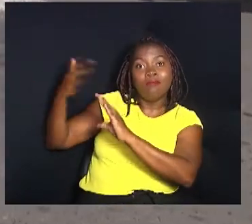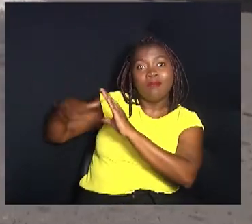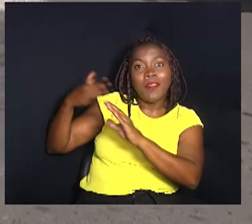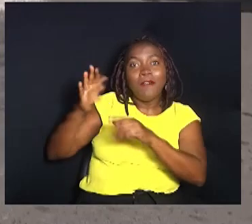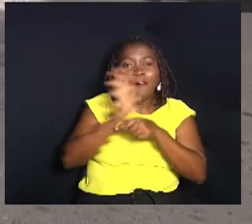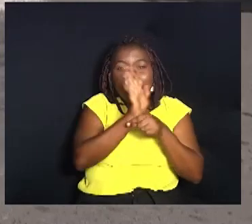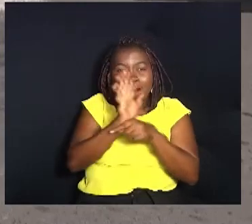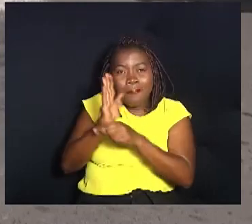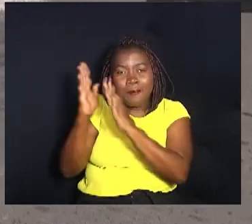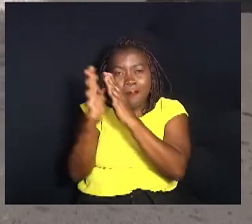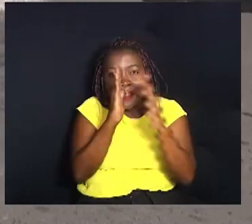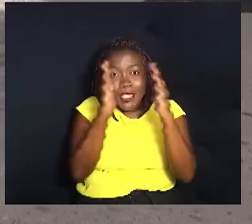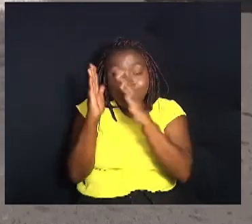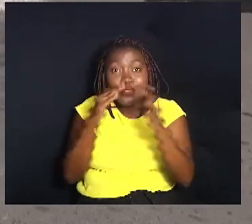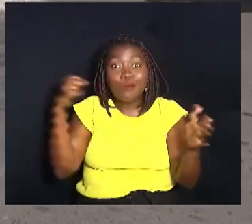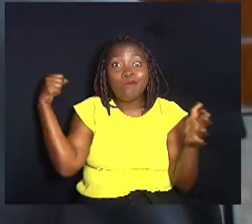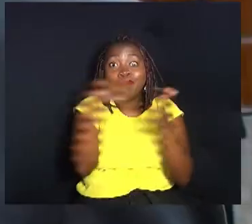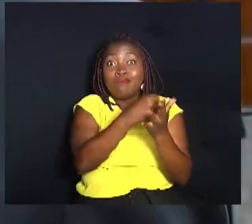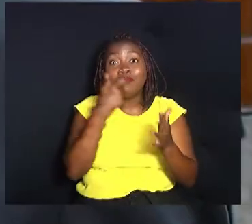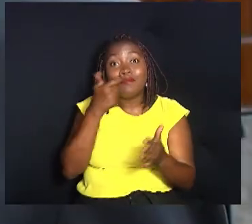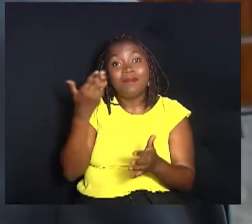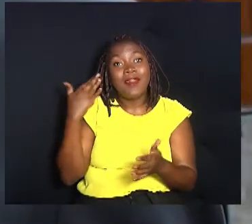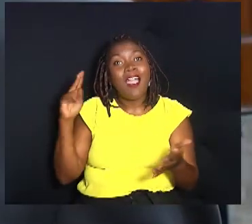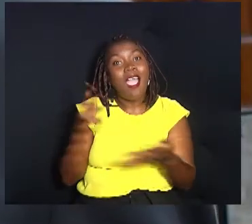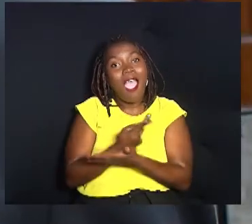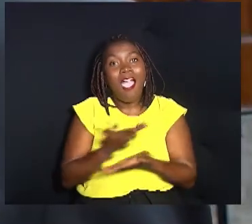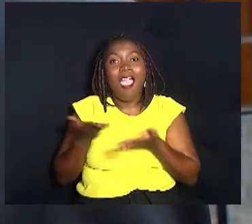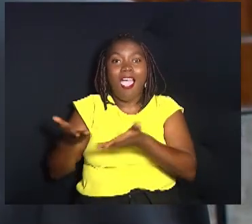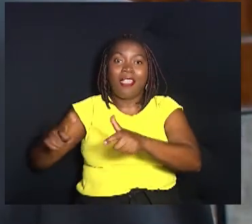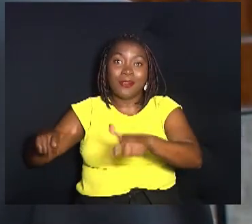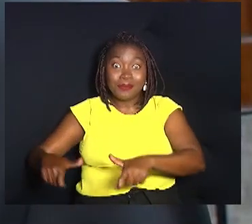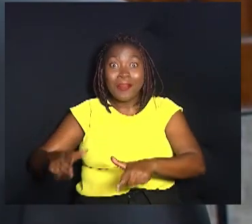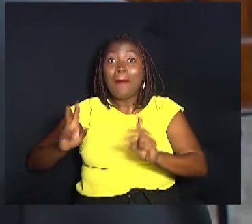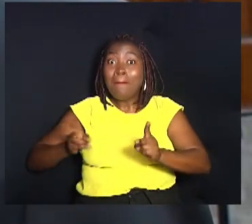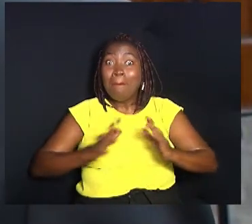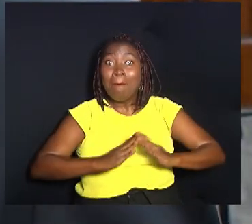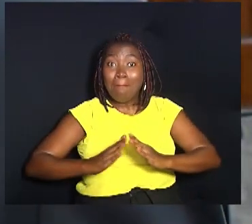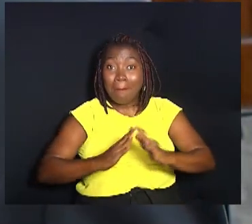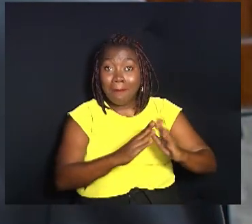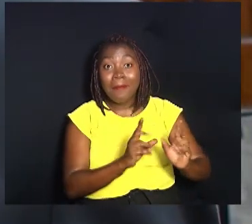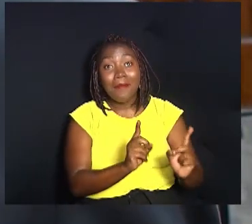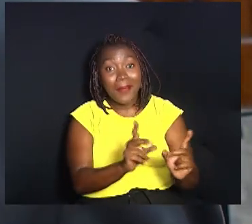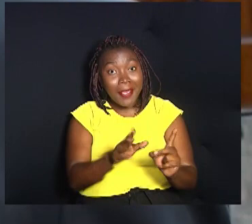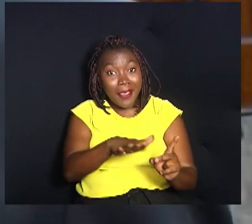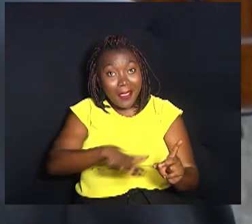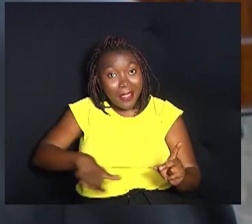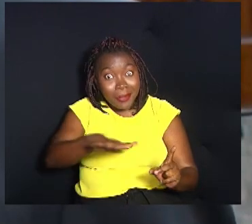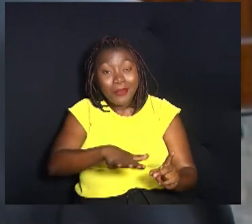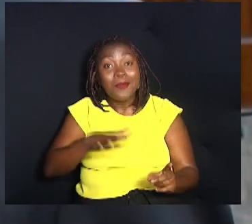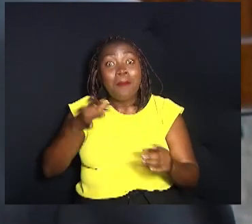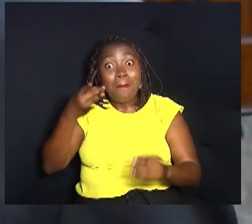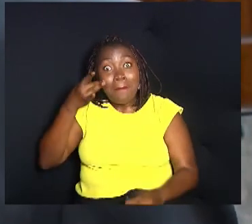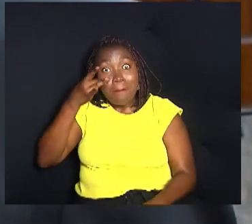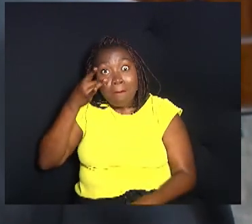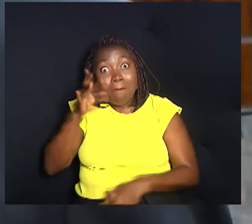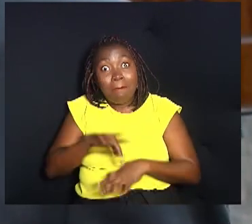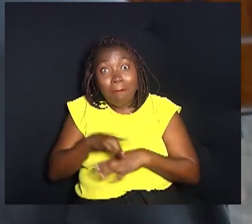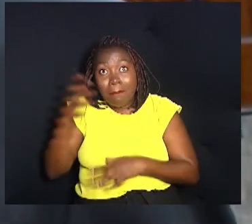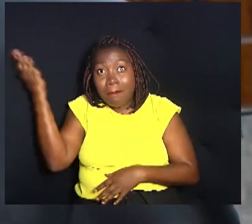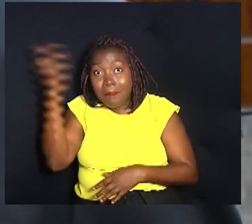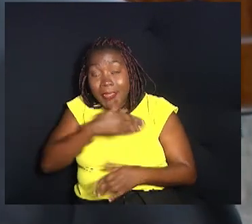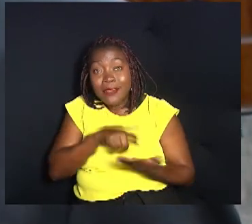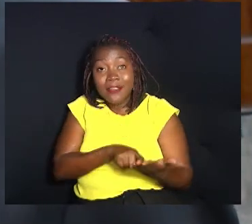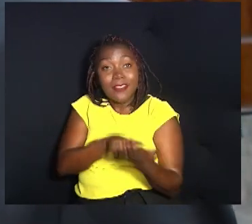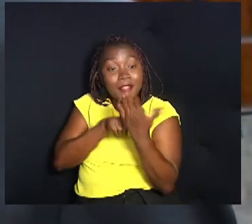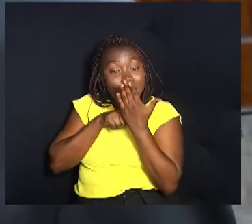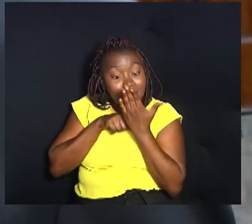recentes que aconteceram nos locais indicados. Os próprios moradores e comerciantes da região presenciaram e me apresentaram os vídeos e